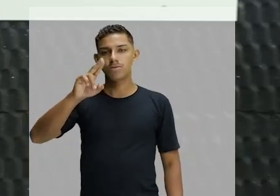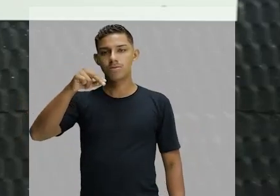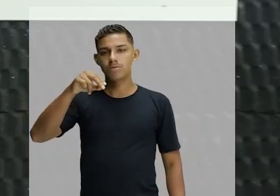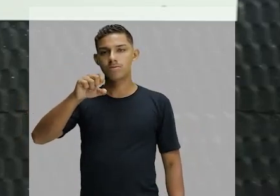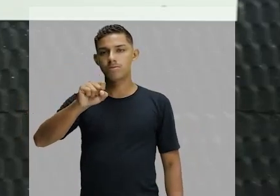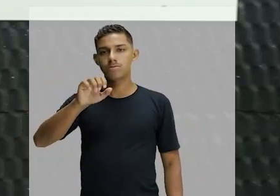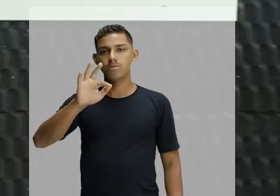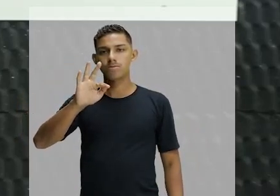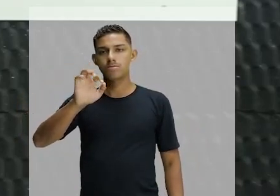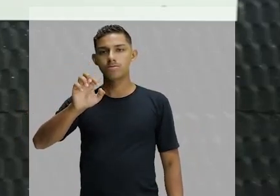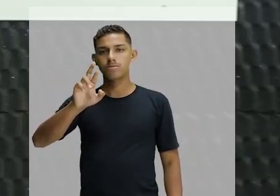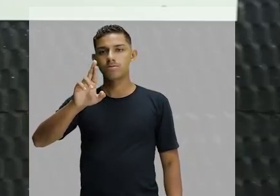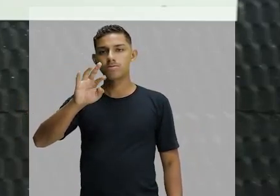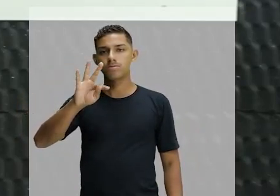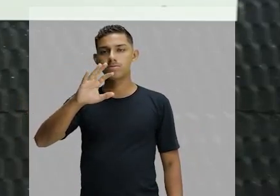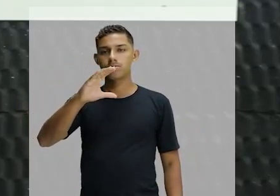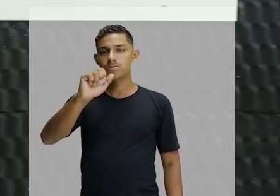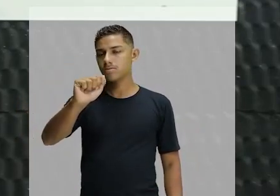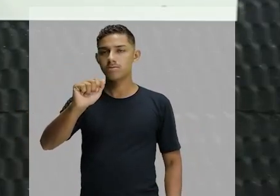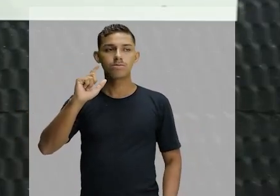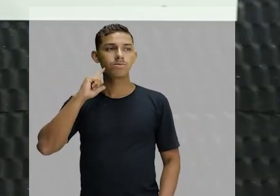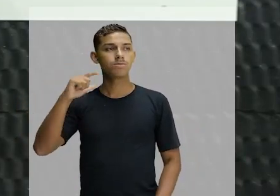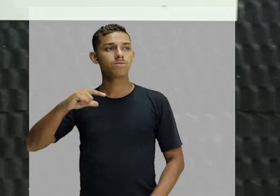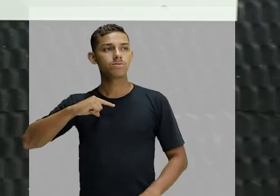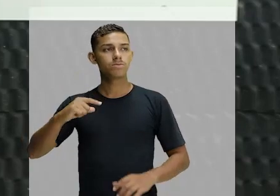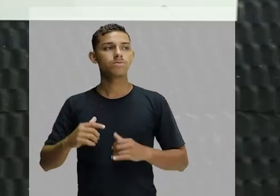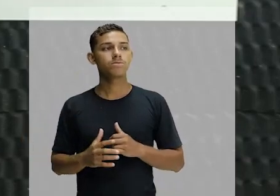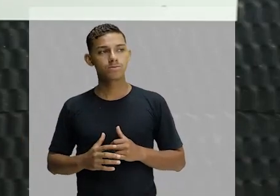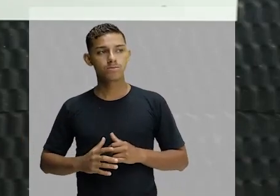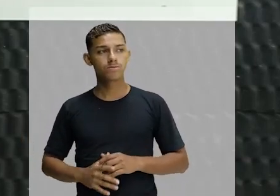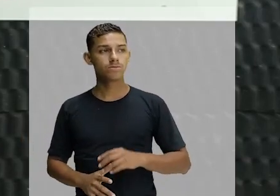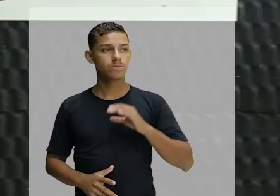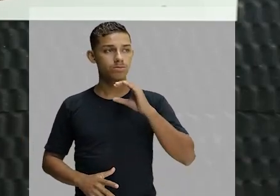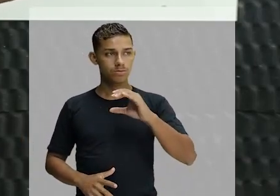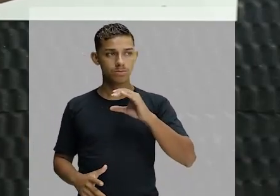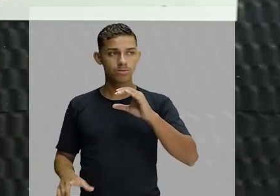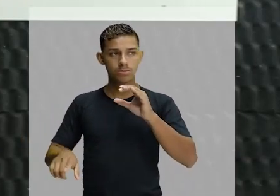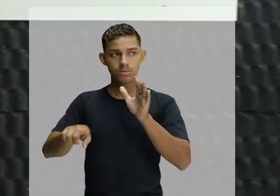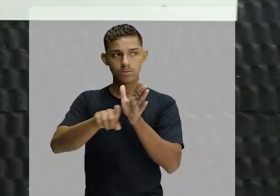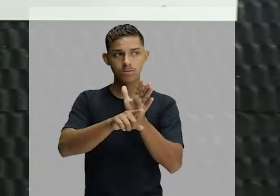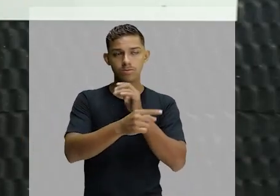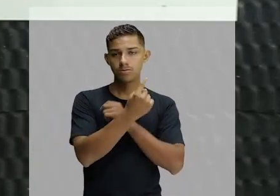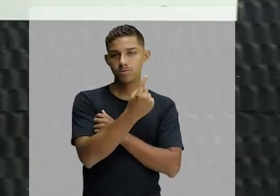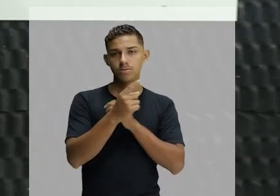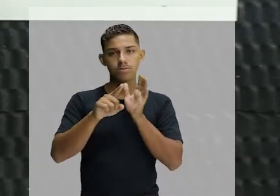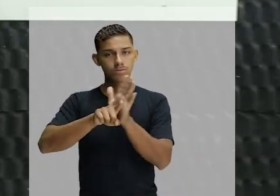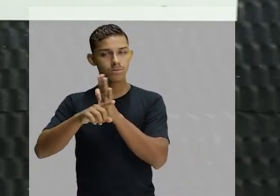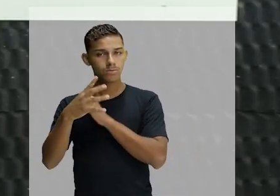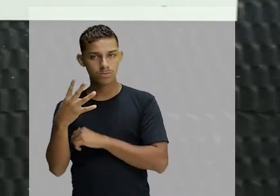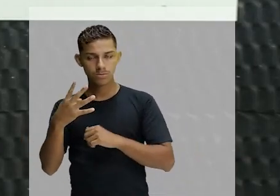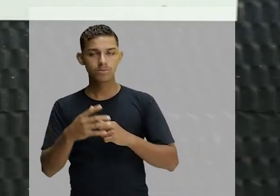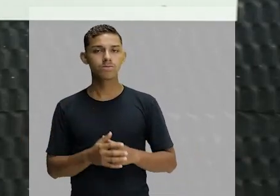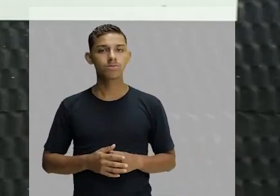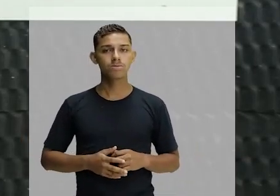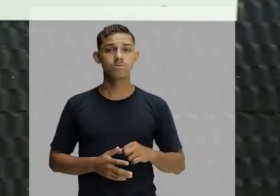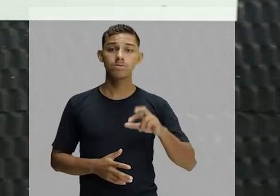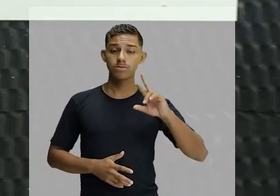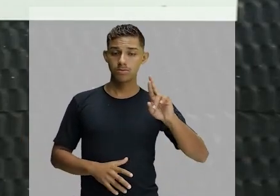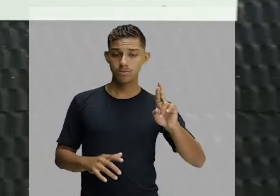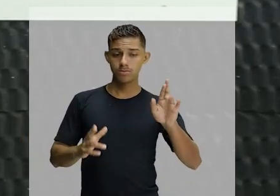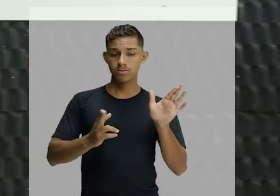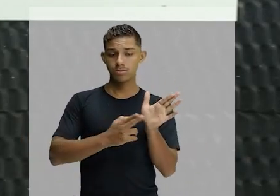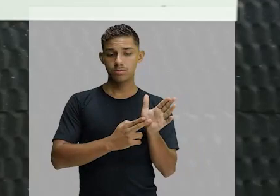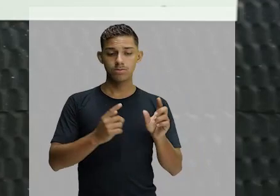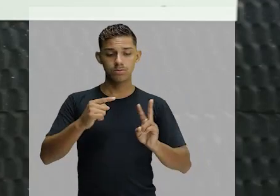circunferência aí, ele tem centro de coordenada menos 1 e menos 4 e raio igual a 7. Então, você